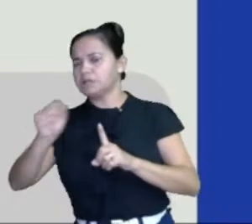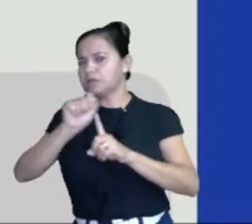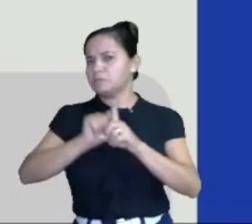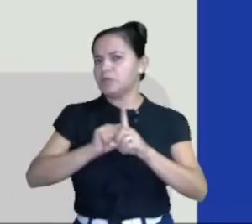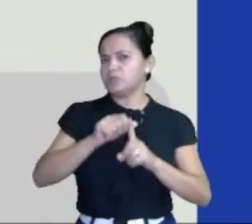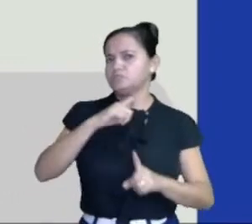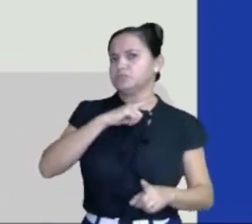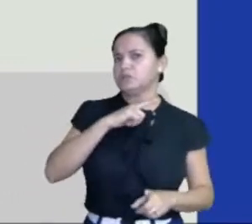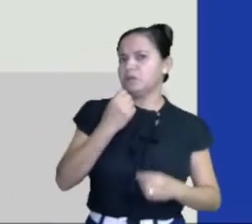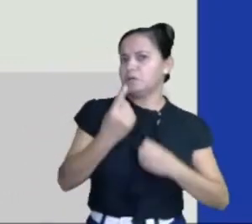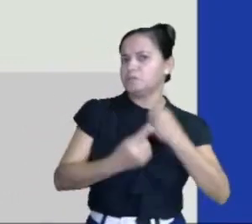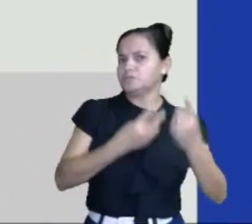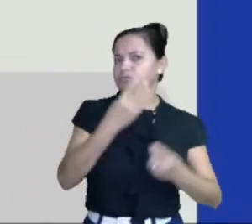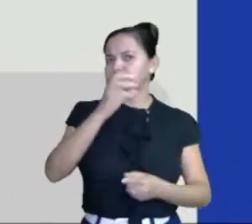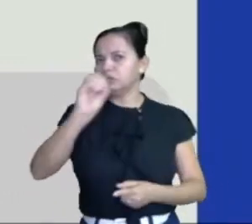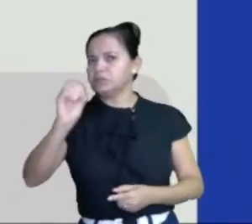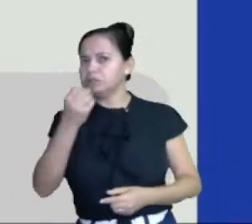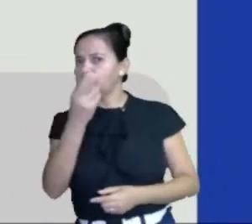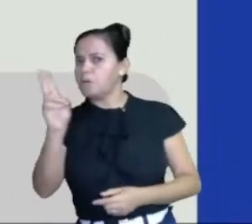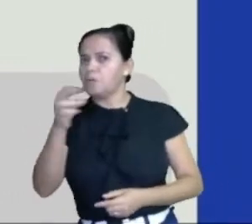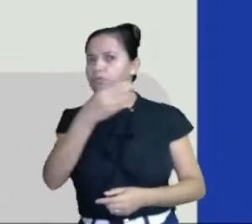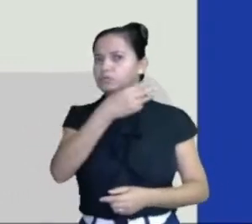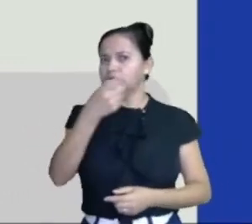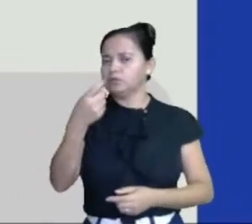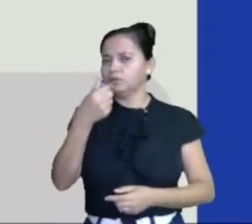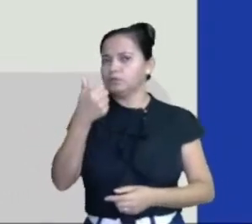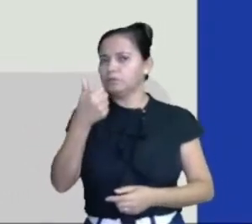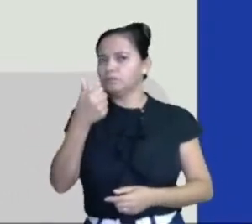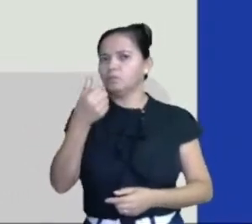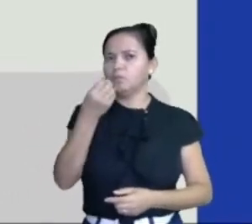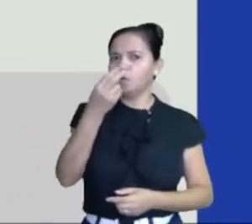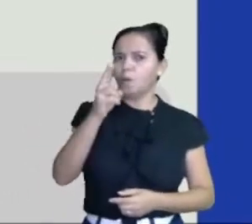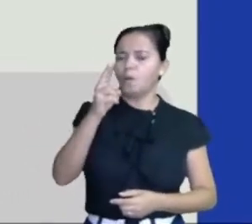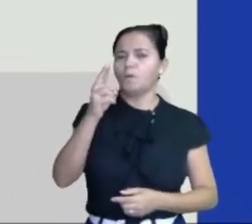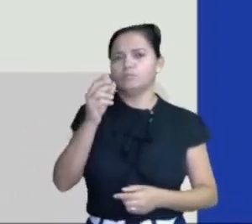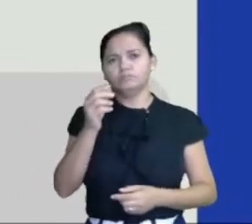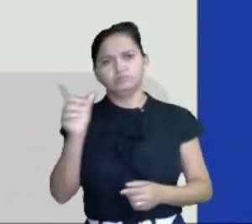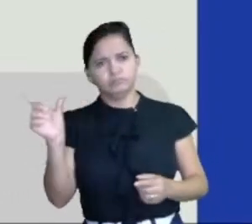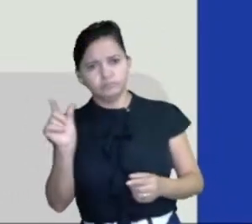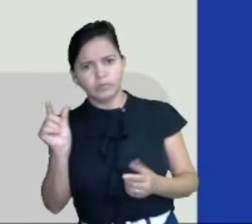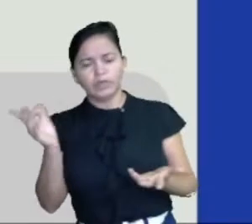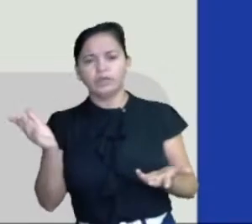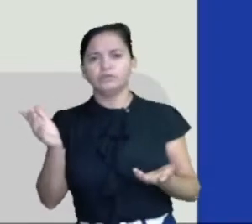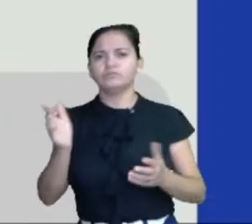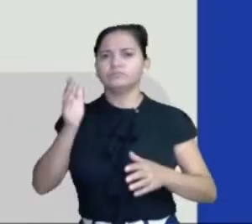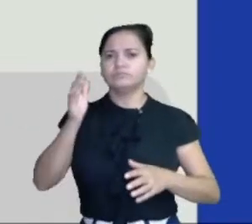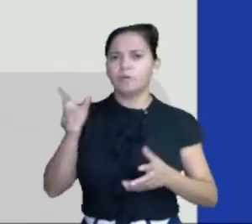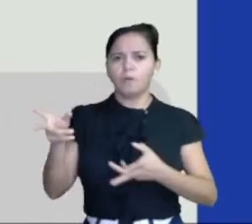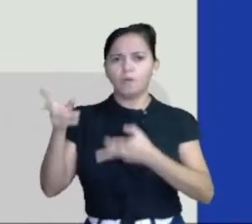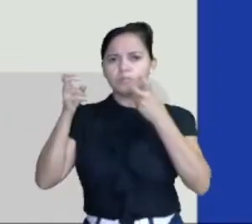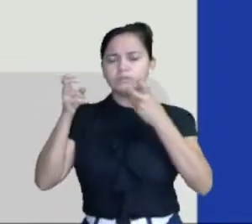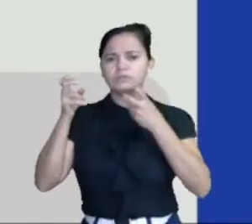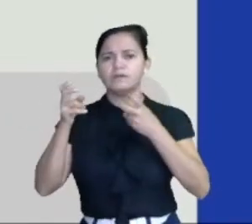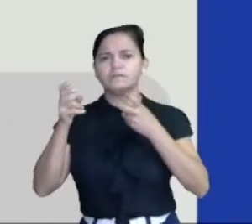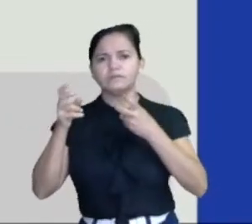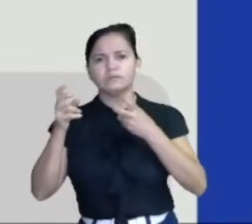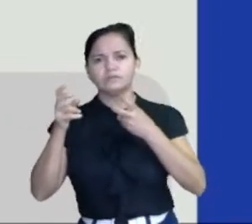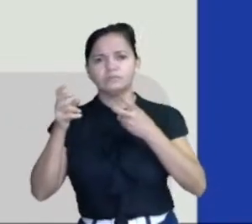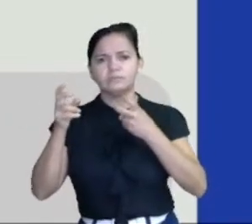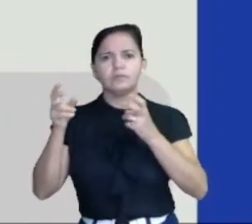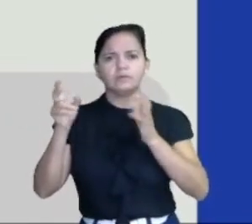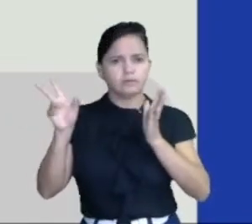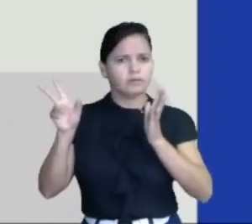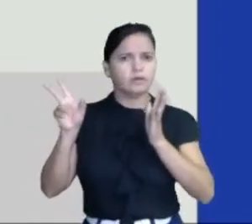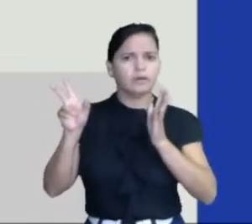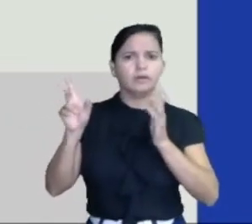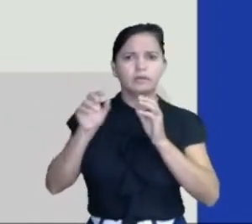têm 30 dias, 31 ou menos. Então, observem como, a partir da questão, a questão